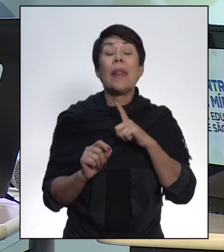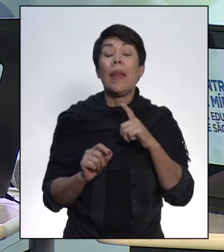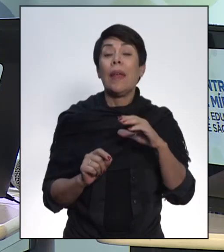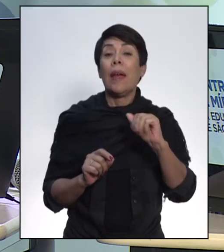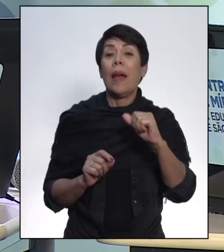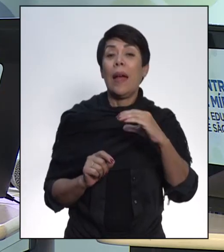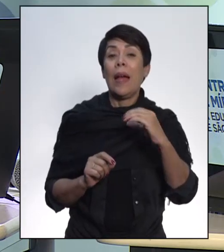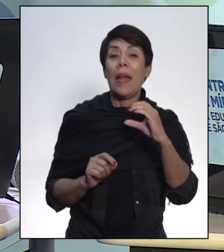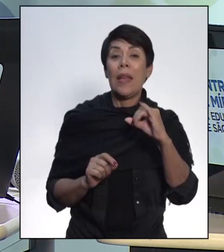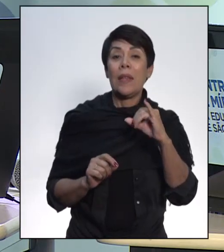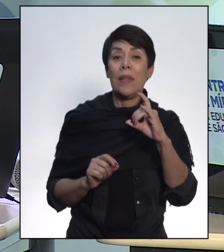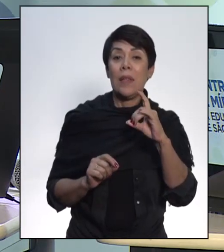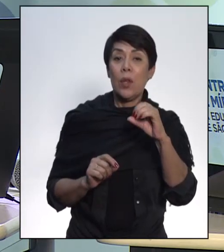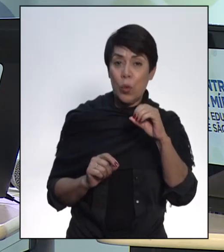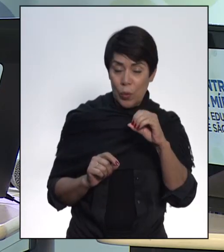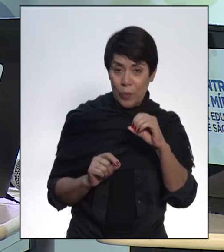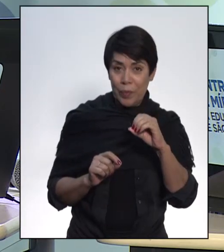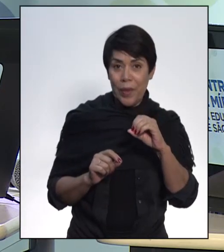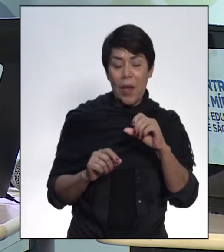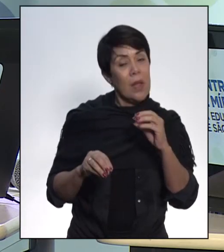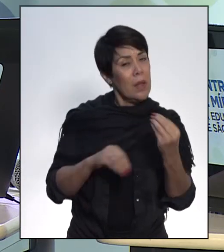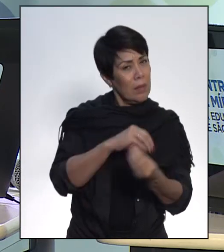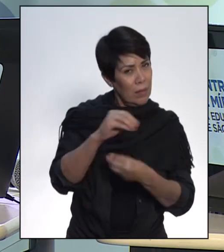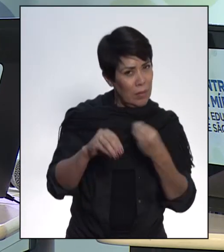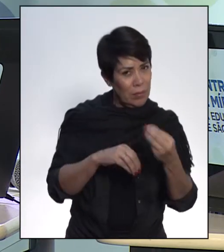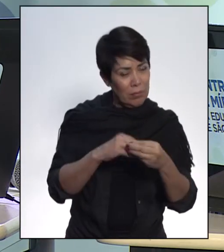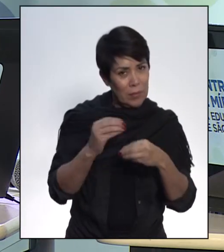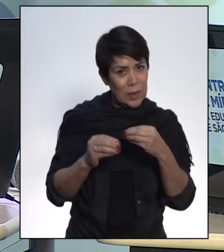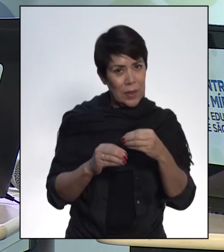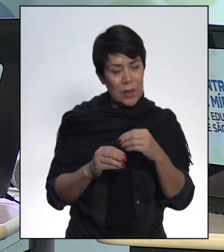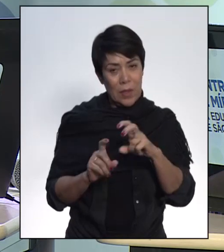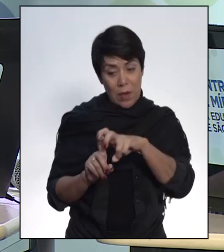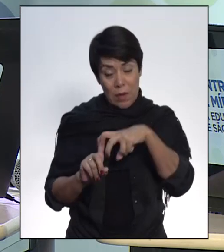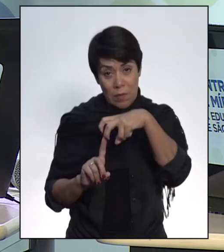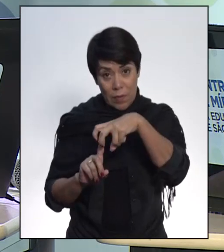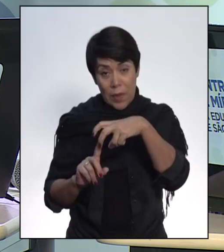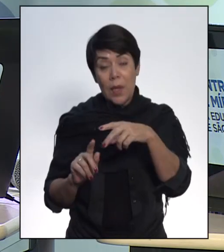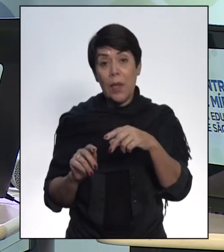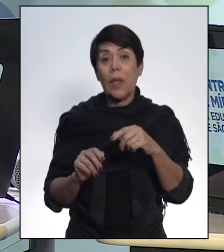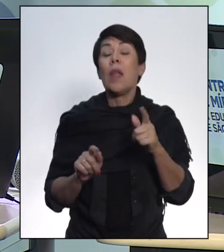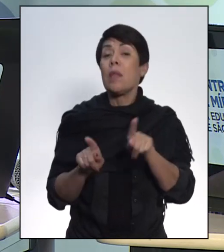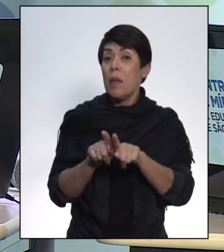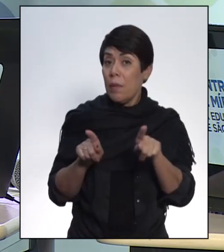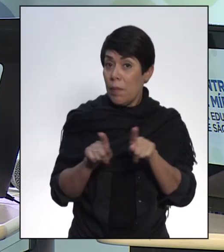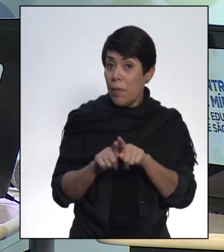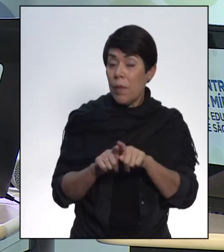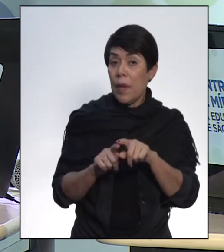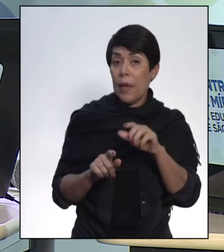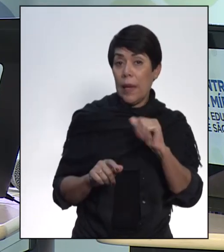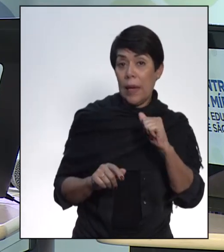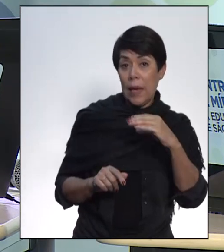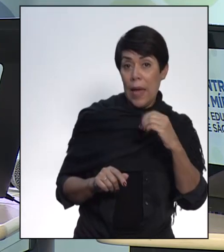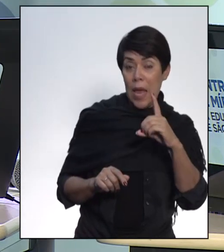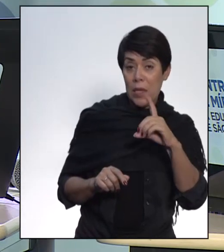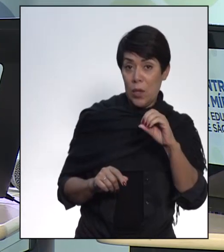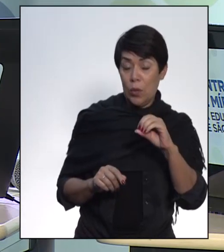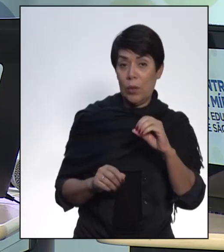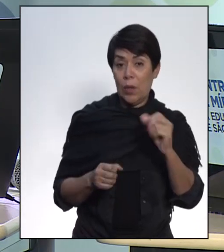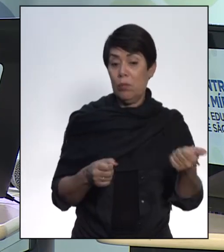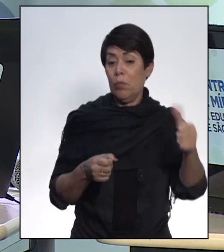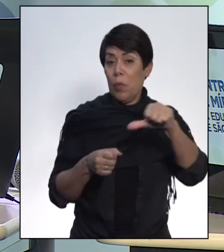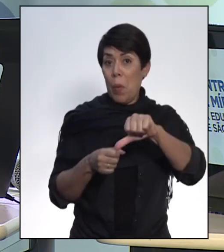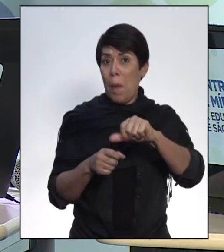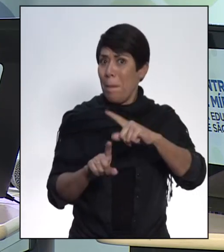ácido acético. E na nossa reação ali do refrigerante também não tem a formação de um ácido. Então, eu estou colocando mais